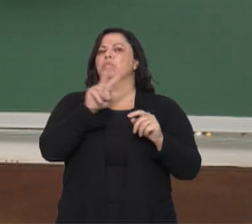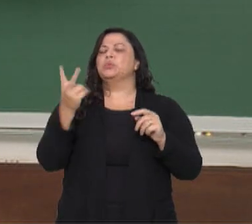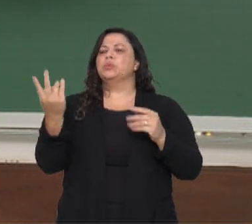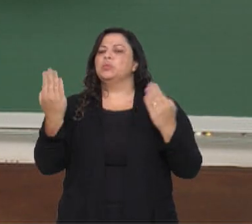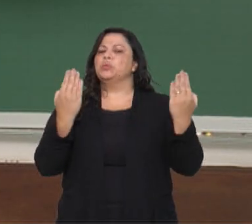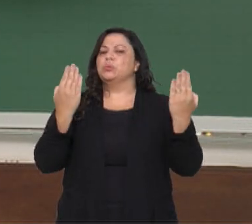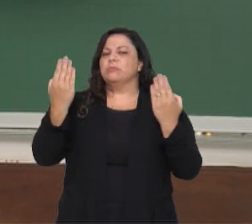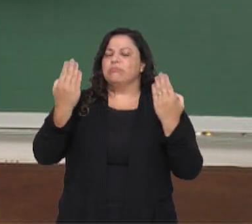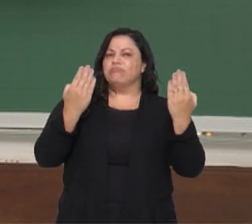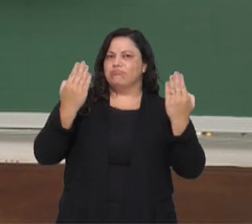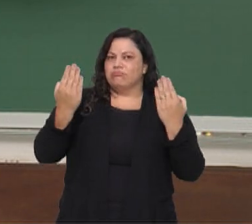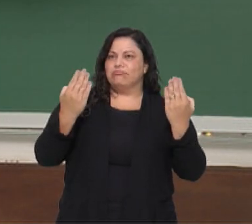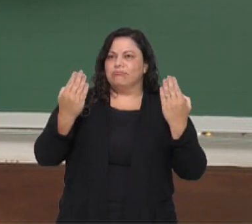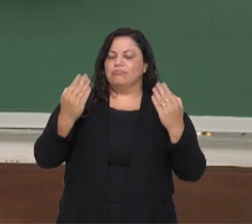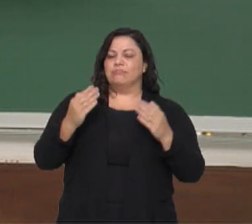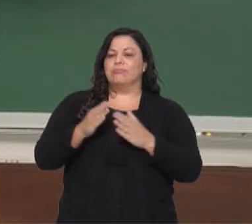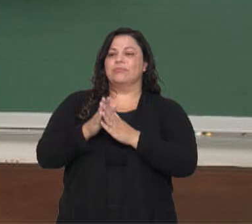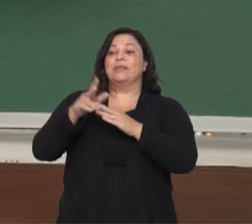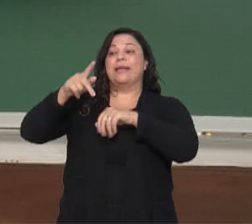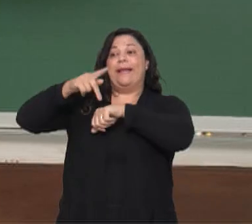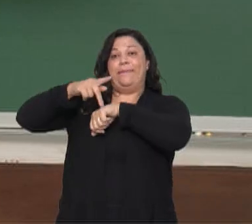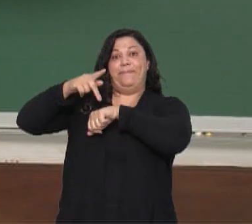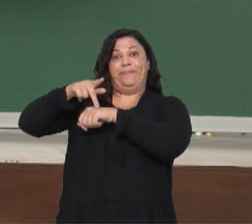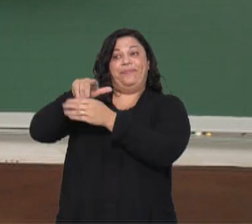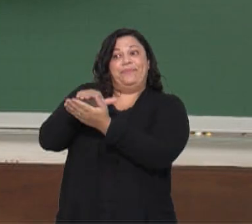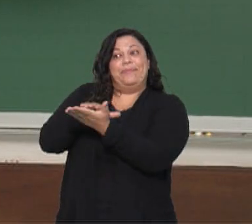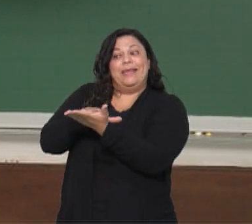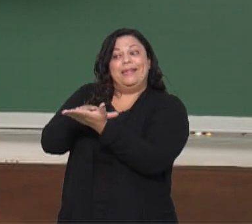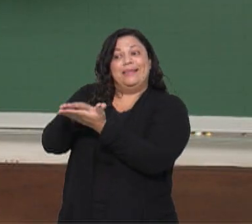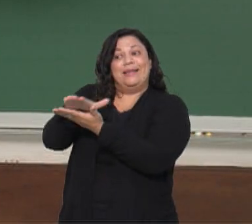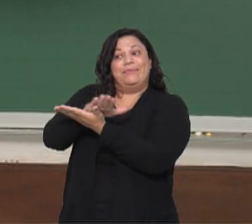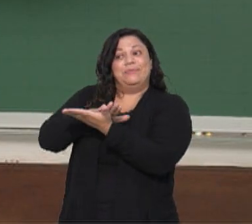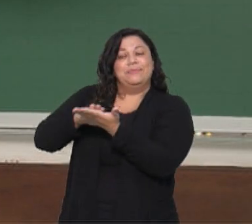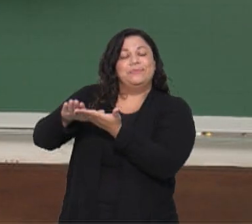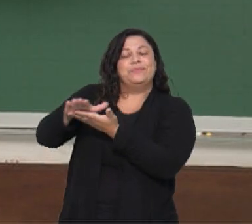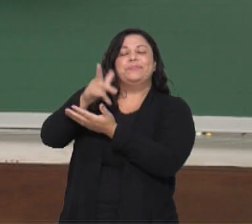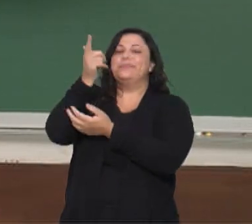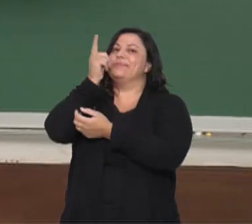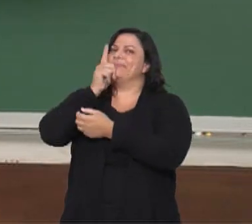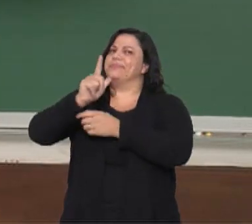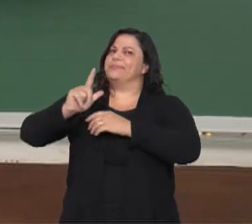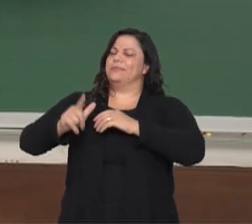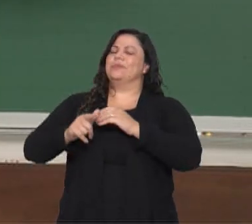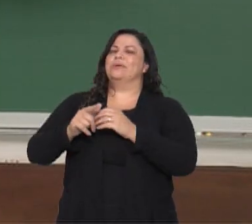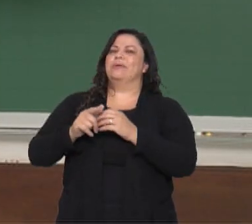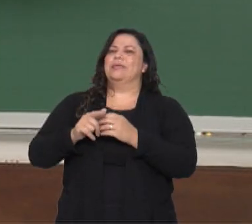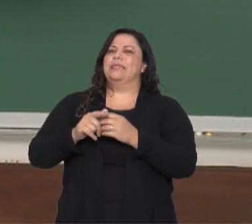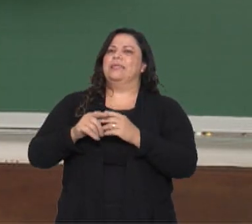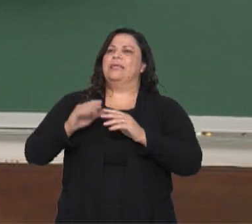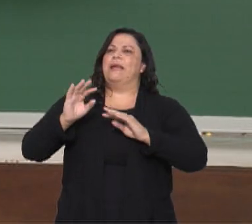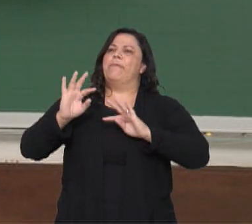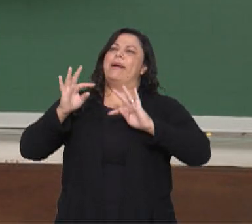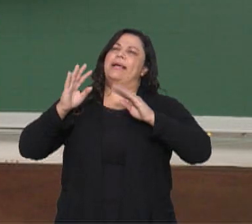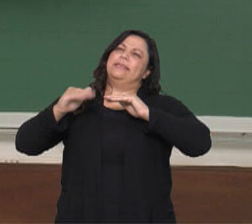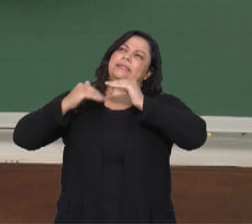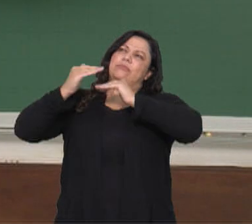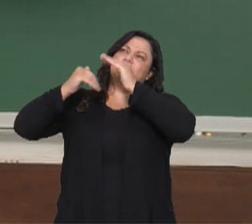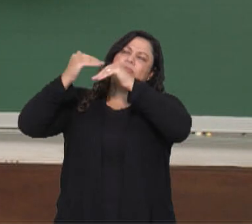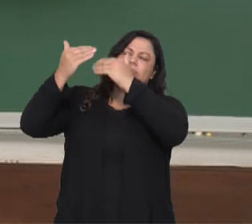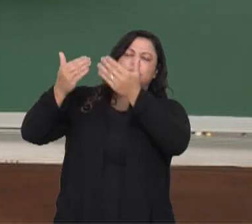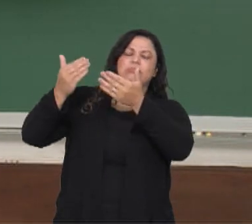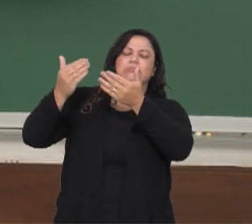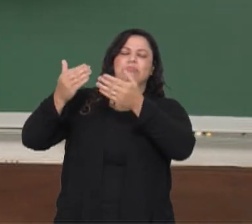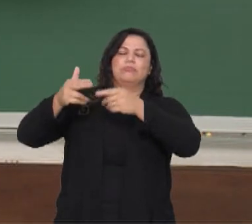mais aprimorada, mais evoluída, no sentido de corte, de precisão de corte, de ser